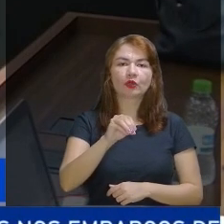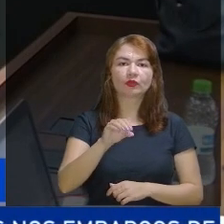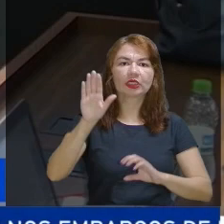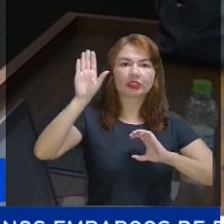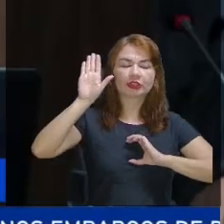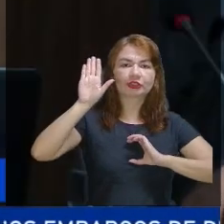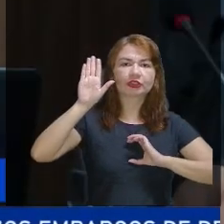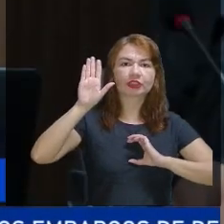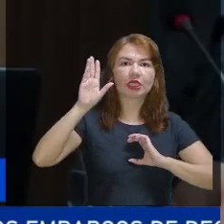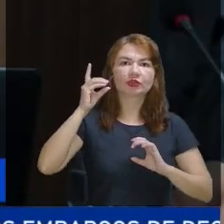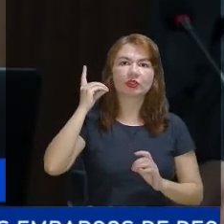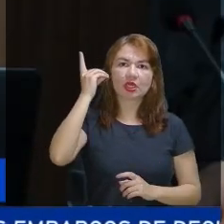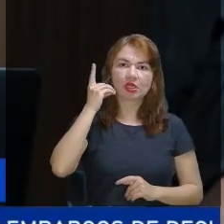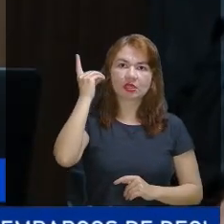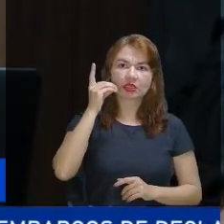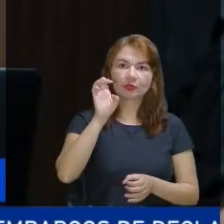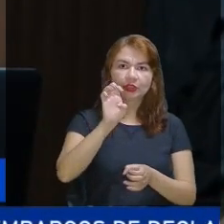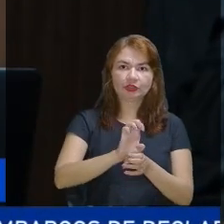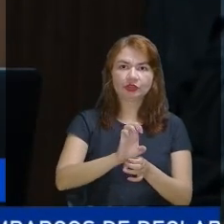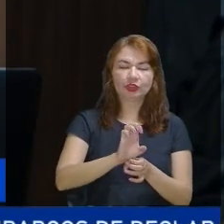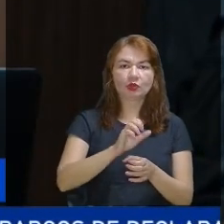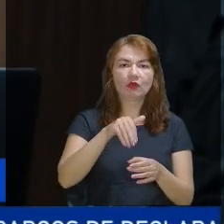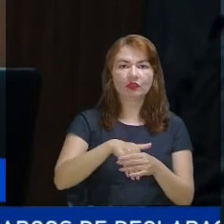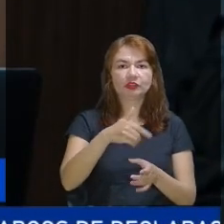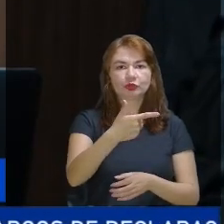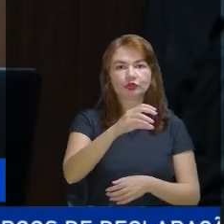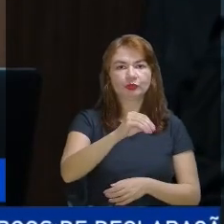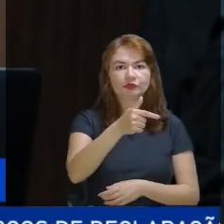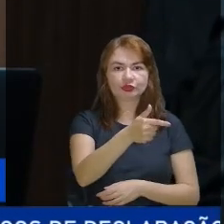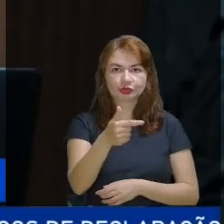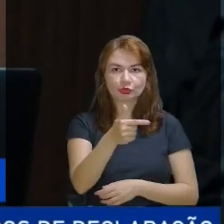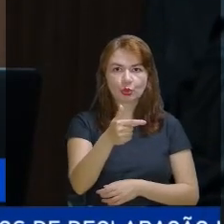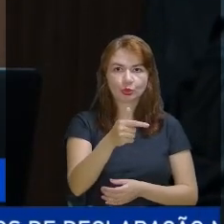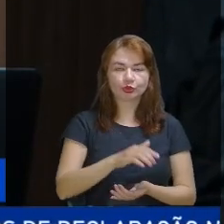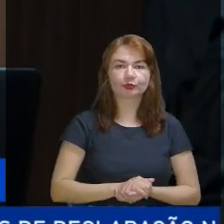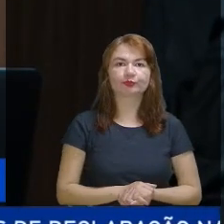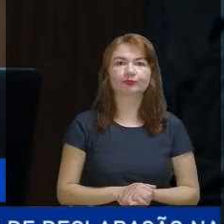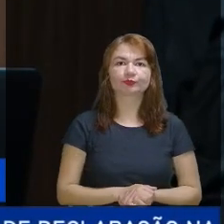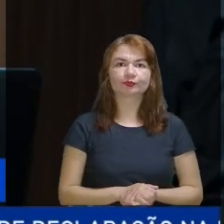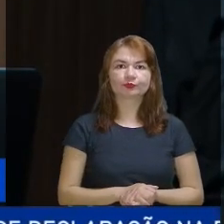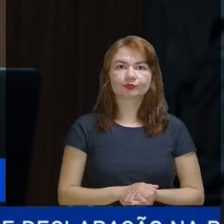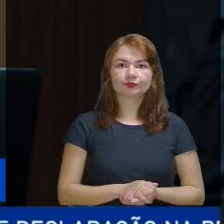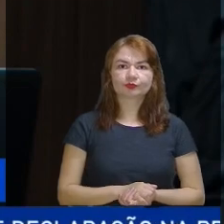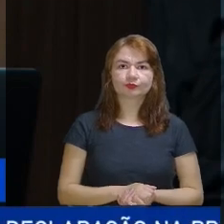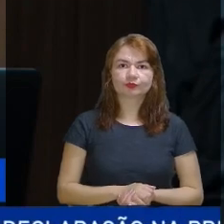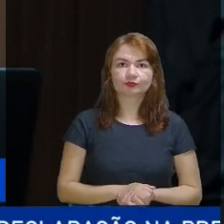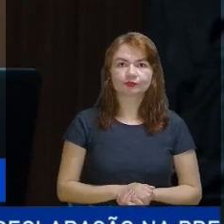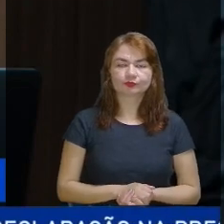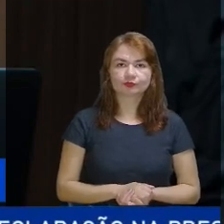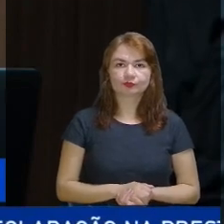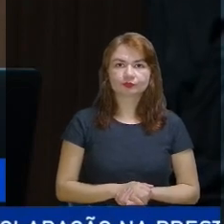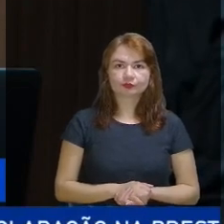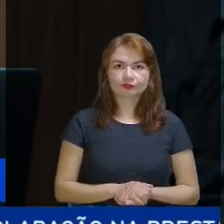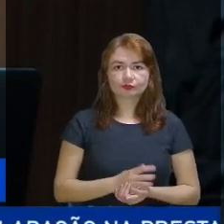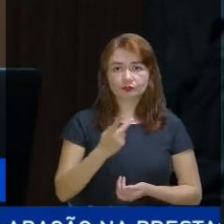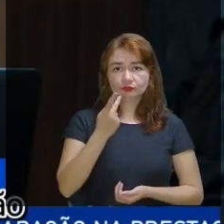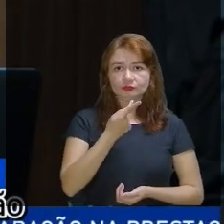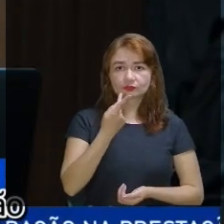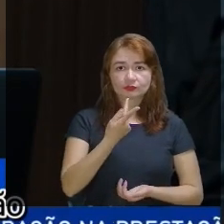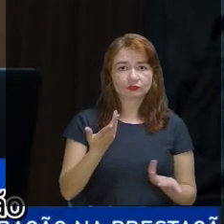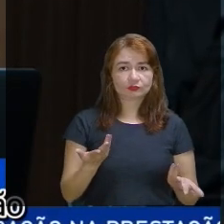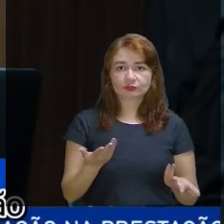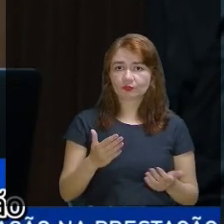estadual, eleição 2022. Ele alegou em síntese que os declaratórios... Foco no juiz de direito Paulo